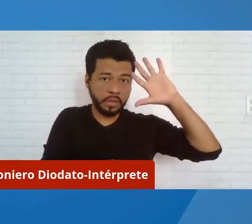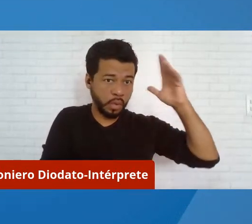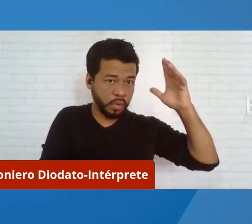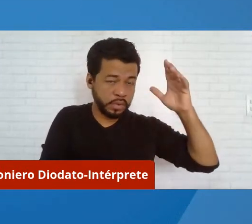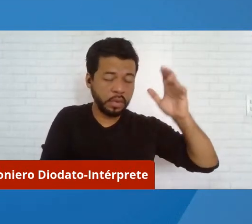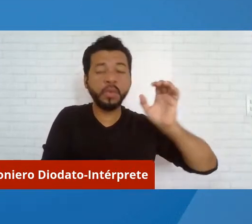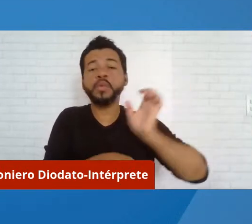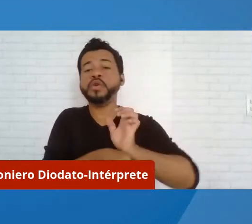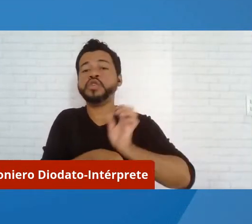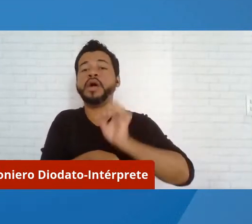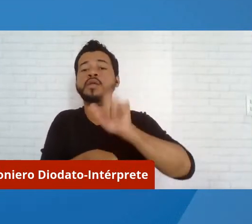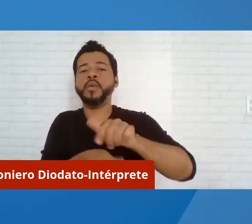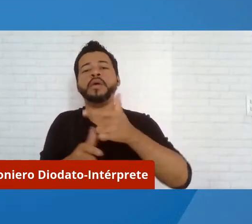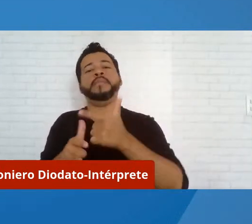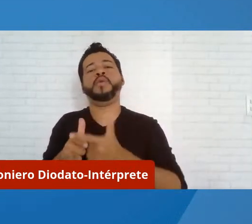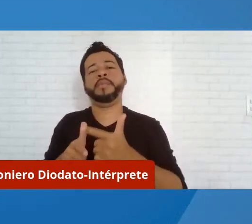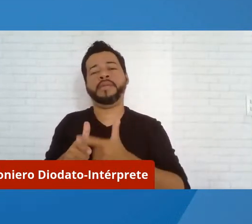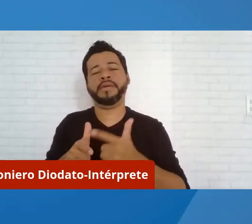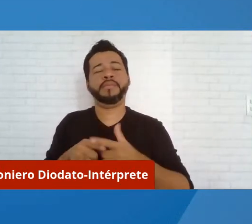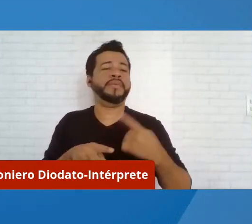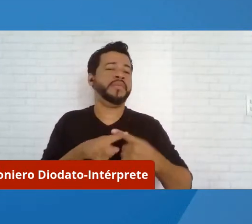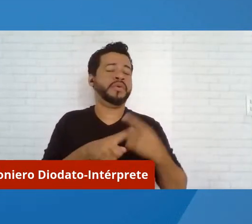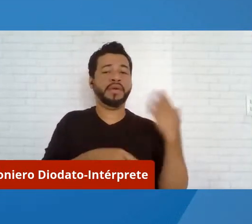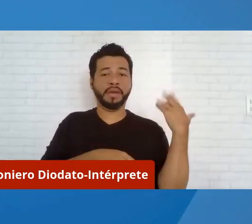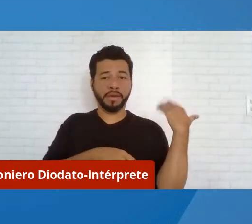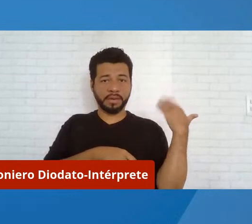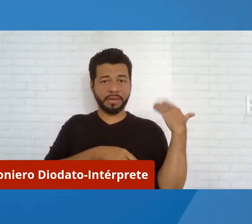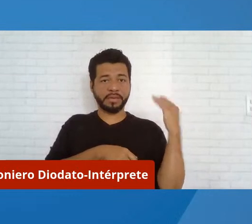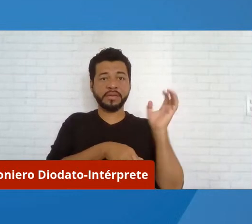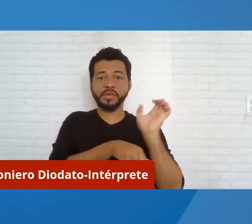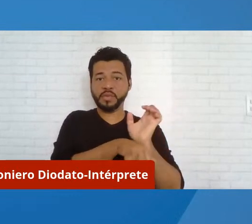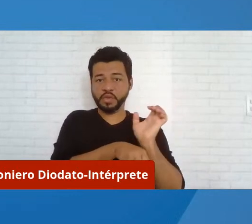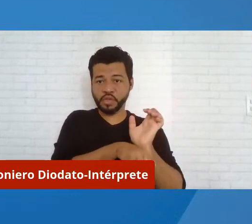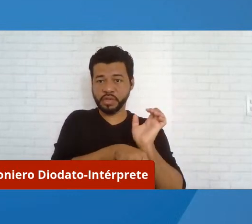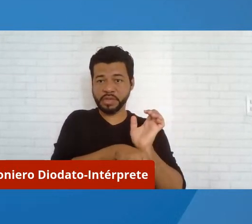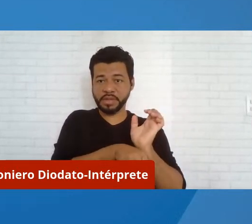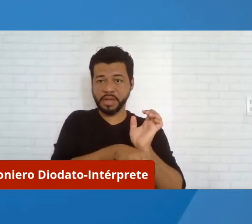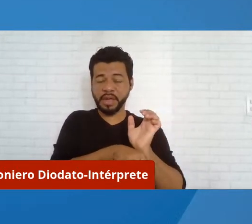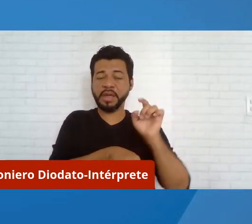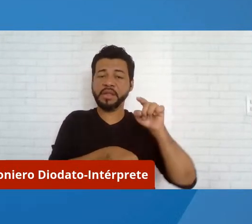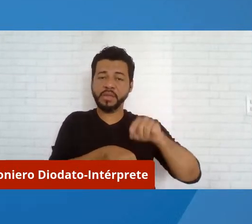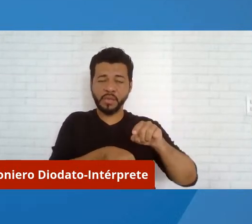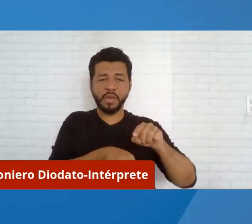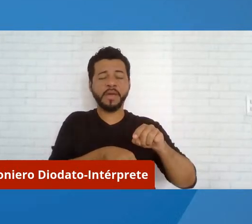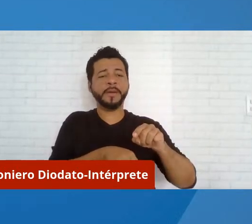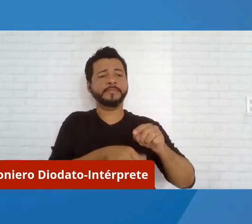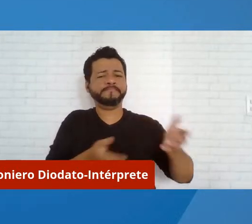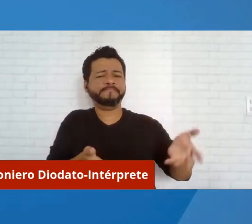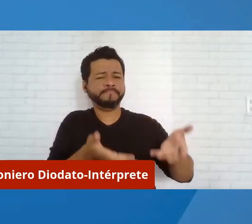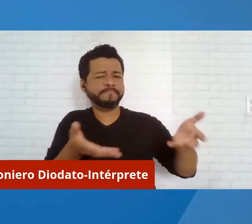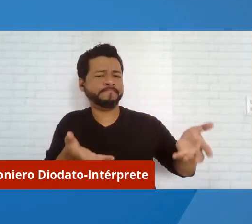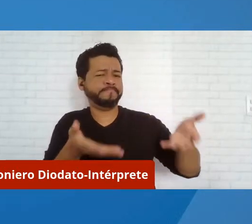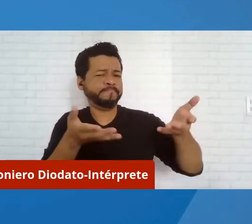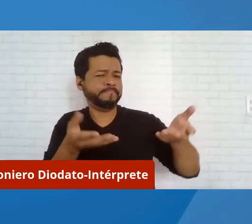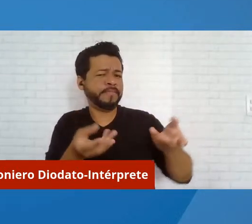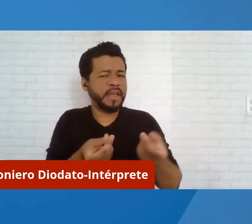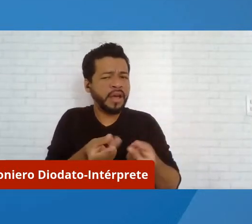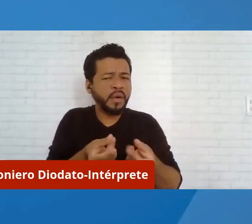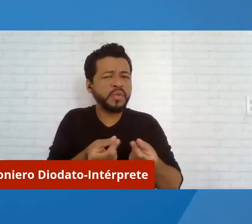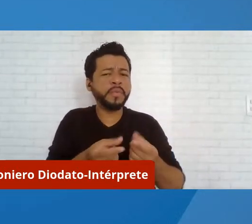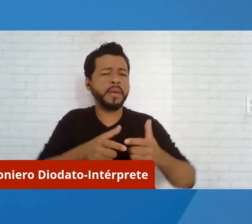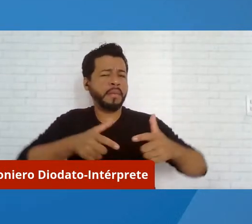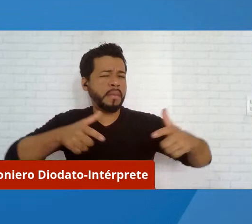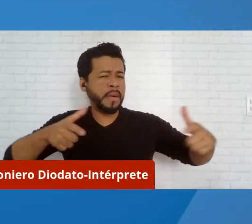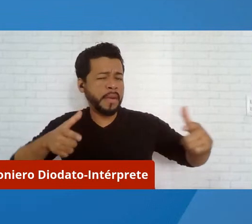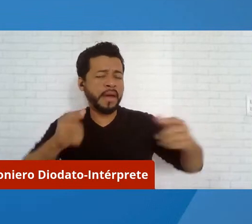No período anterior, o Estado tinha sido um grande indutor do crescimento econômico, garantia de políticas sociais e